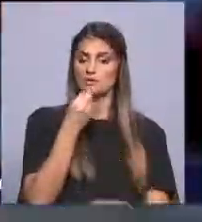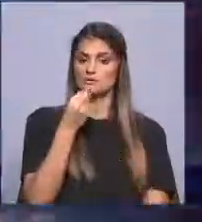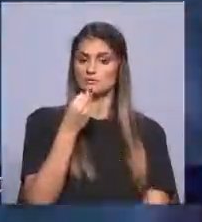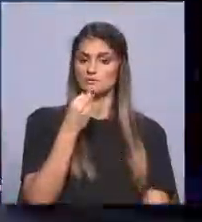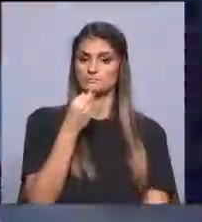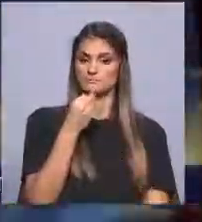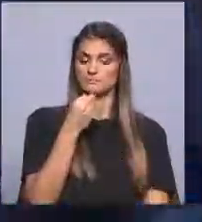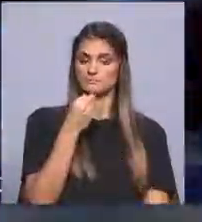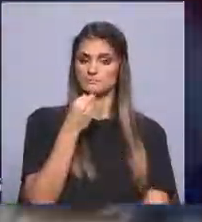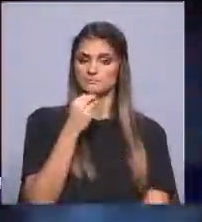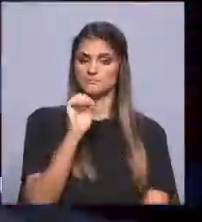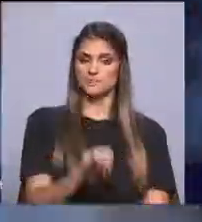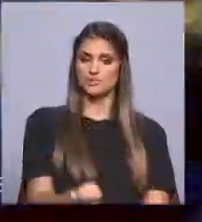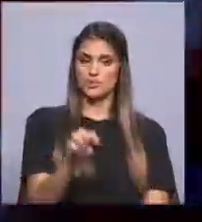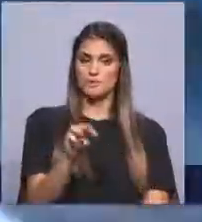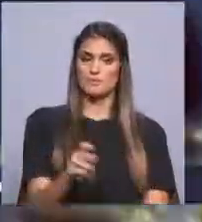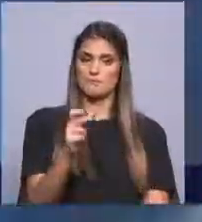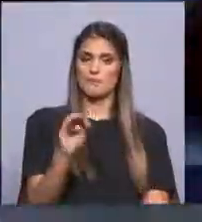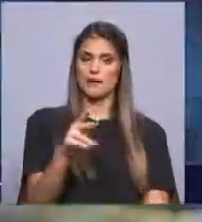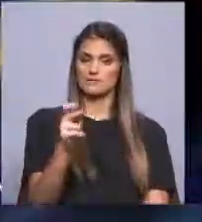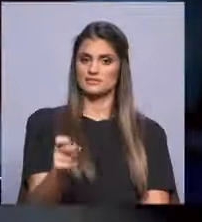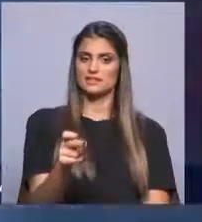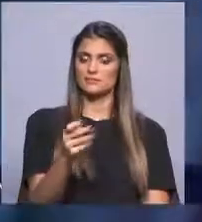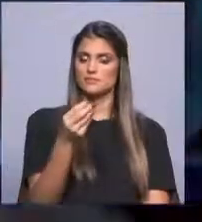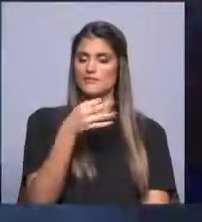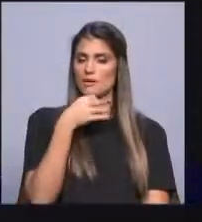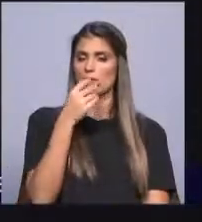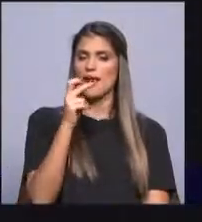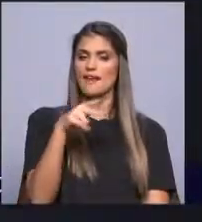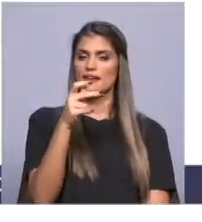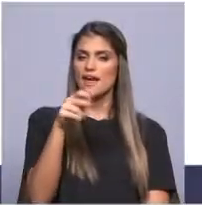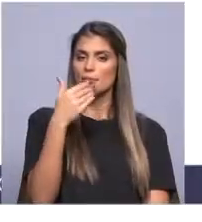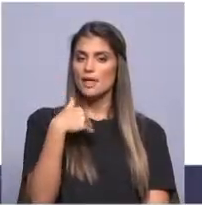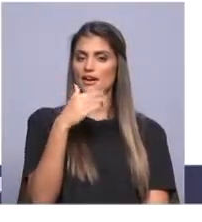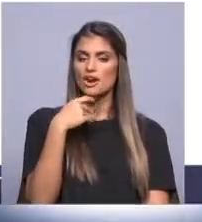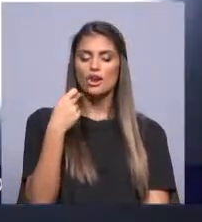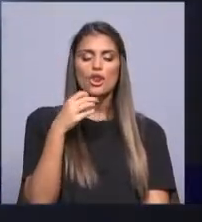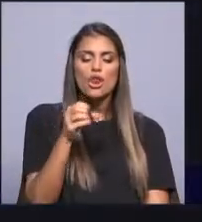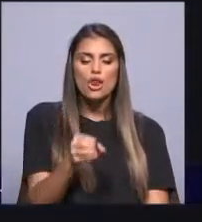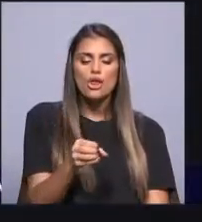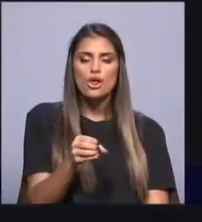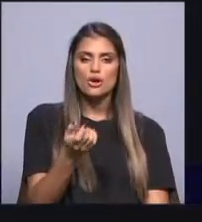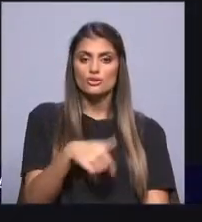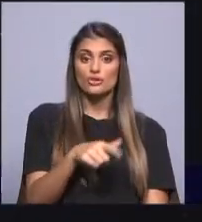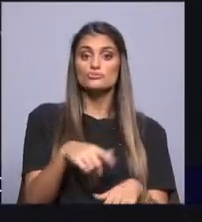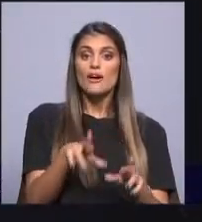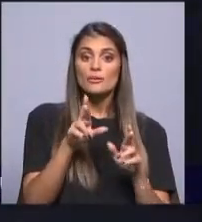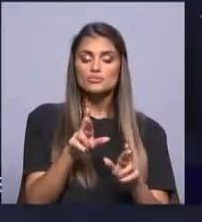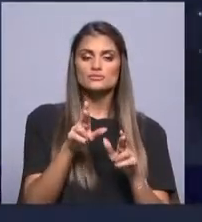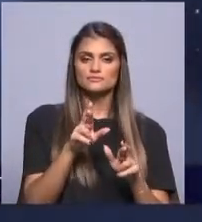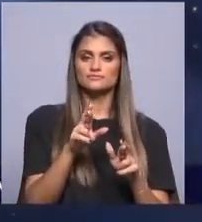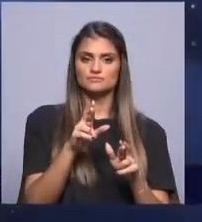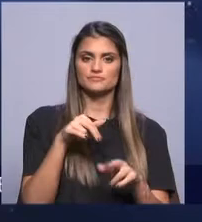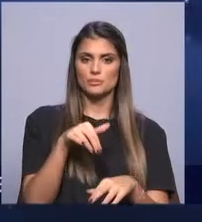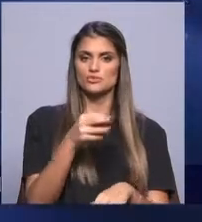a sua massa, então estamos a falar de uma anã branca com uma massa ainda mais pequena do que aquilo que nós estávamos à espera. Vamos colocar